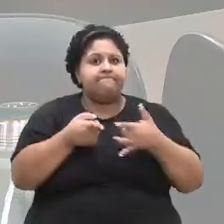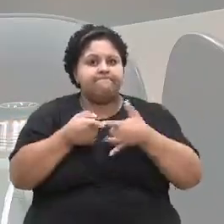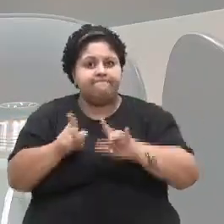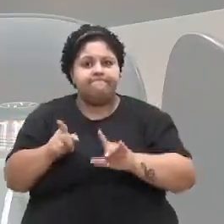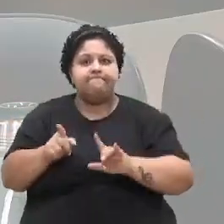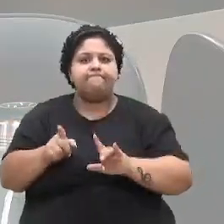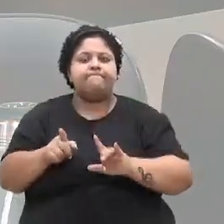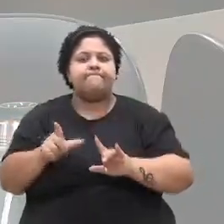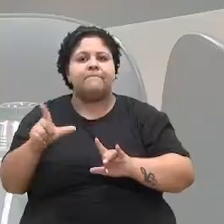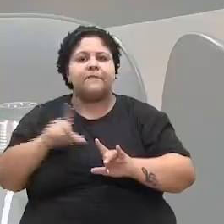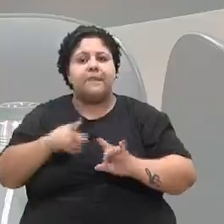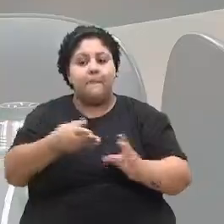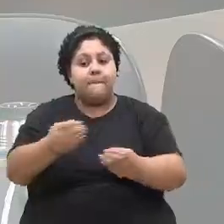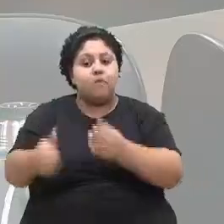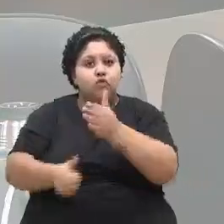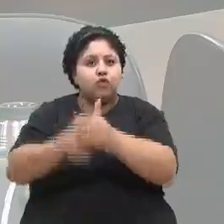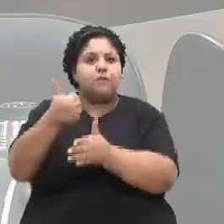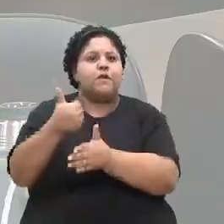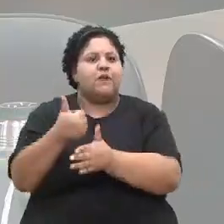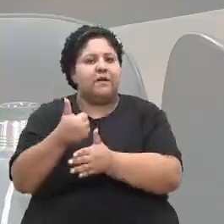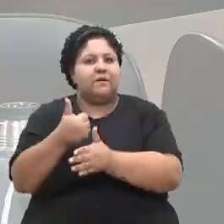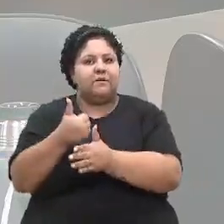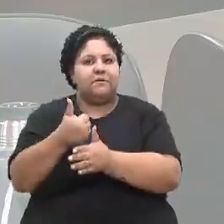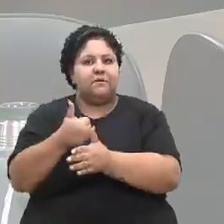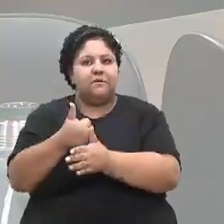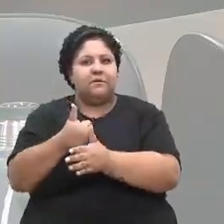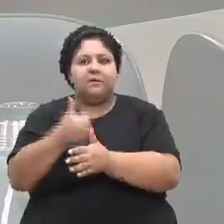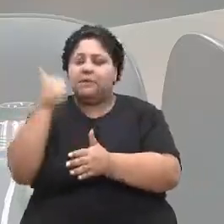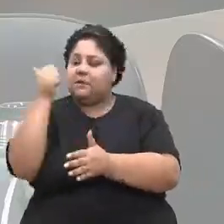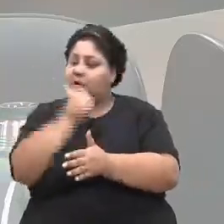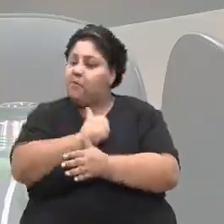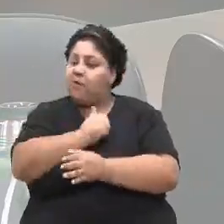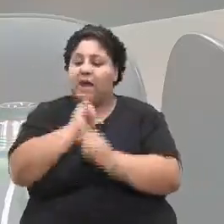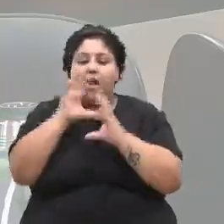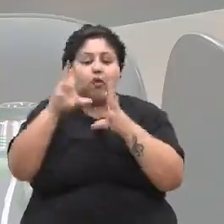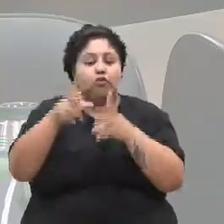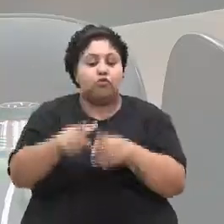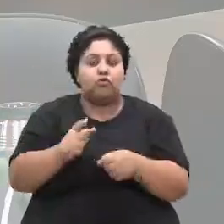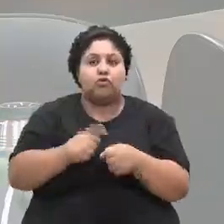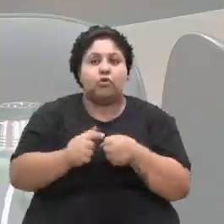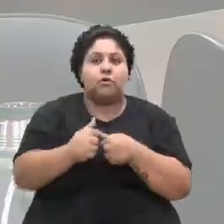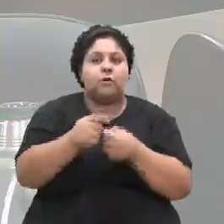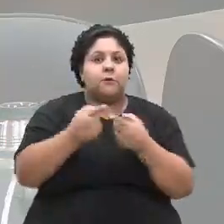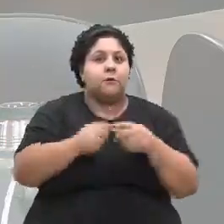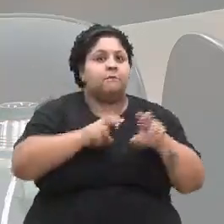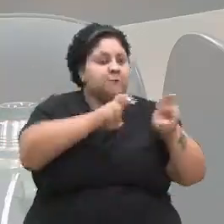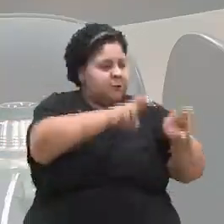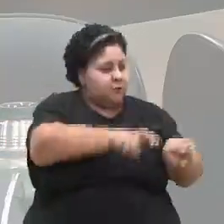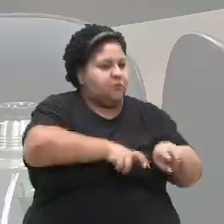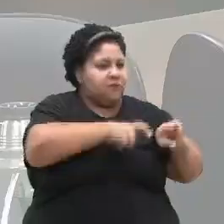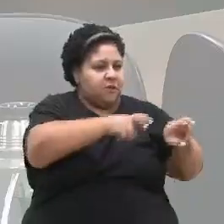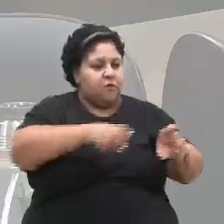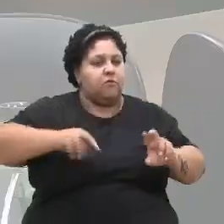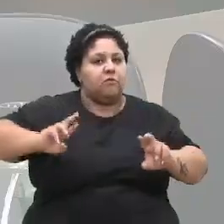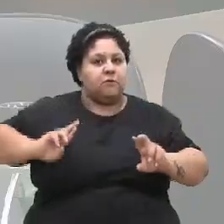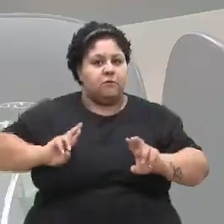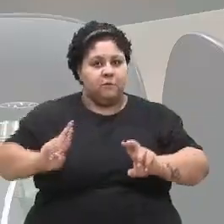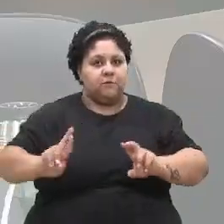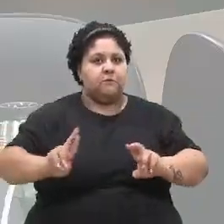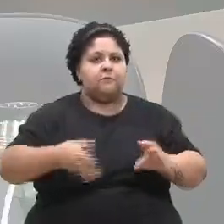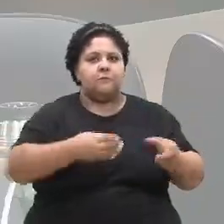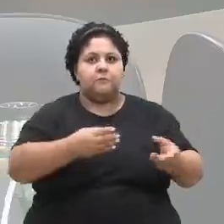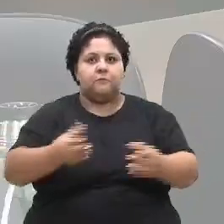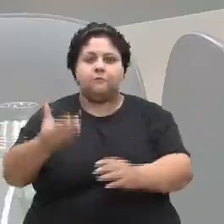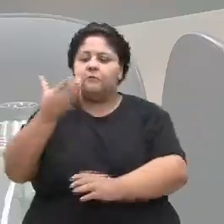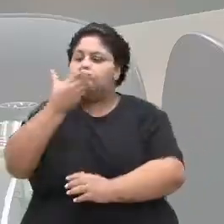muito ainda além daquilo que a mulher, num todo da cidade, mas lá no interior representa. E muitas vezes o